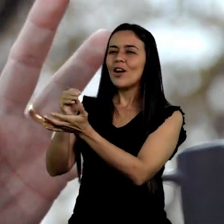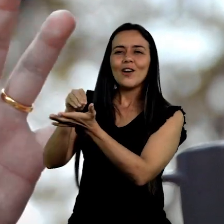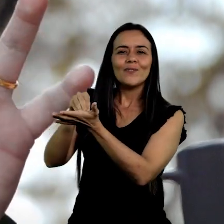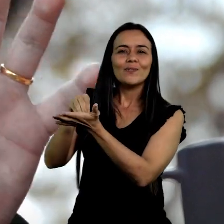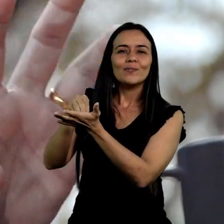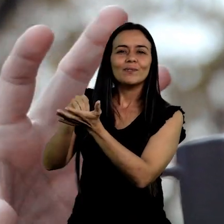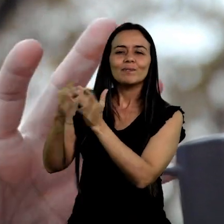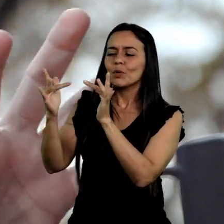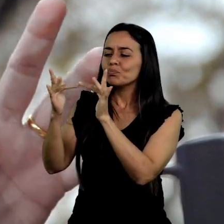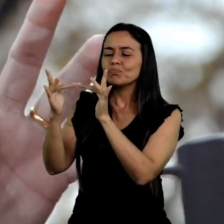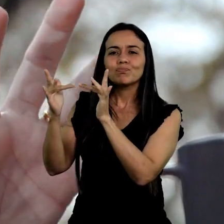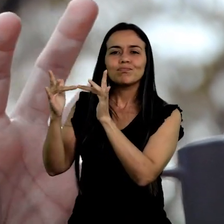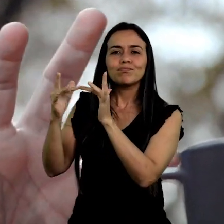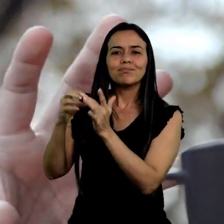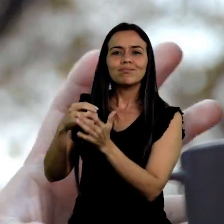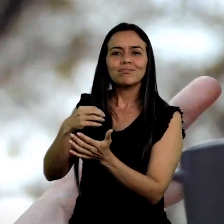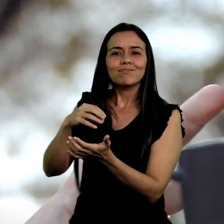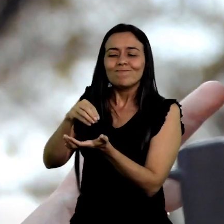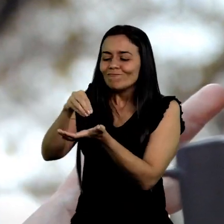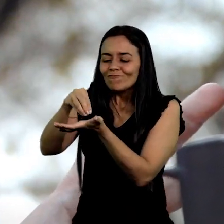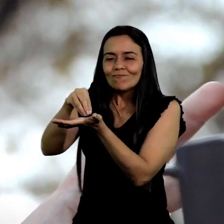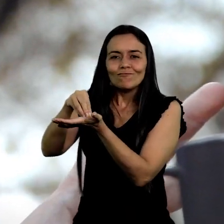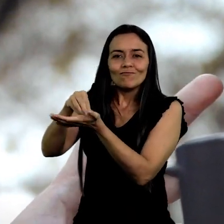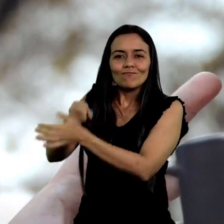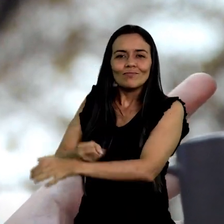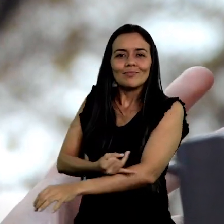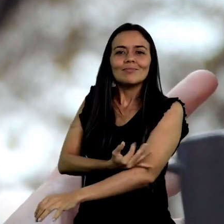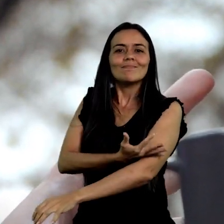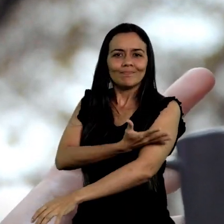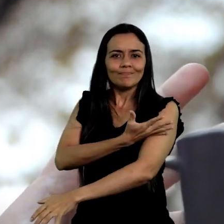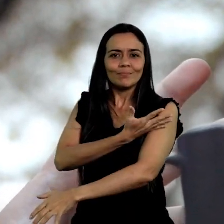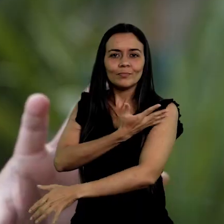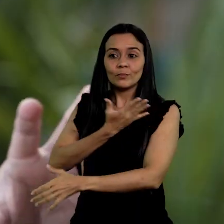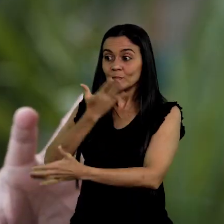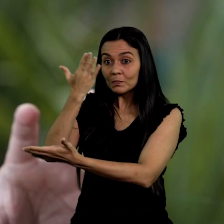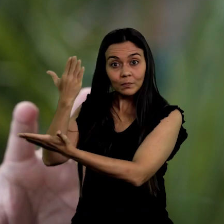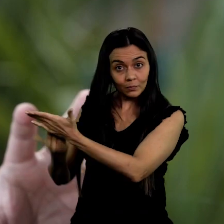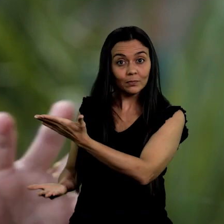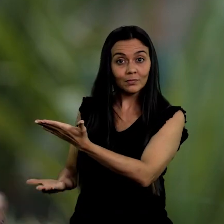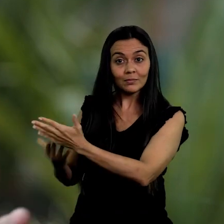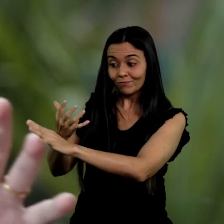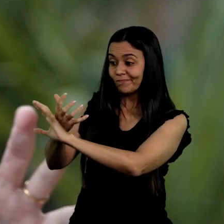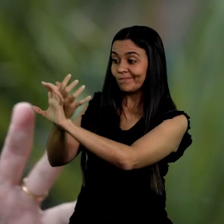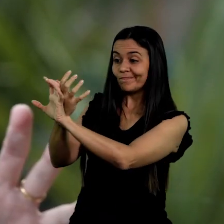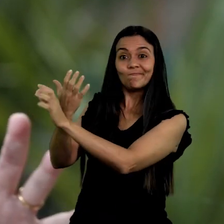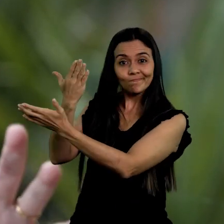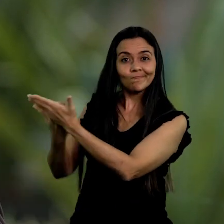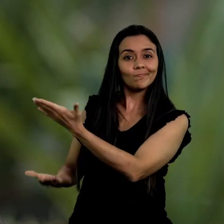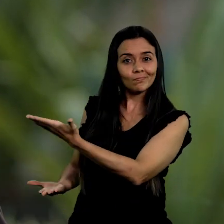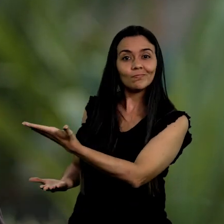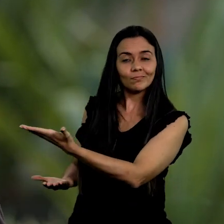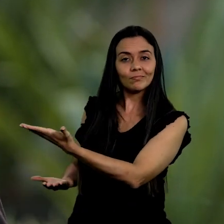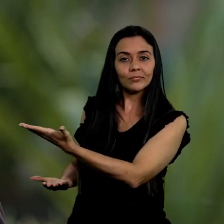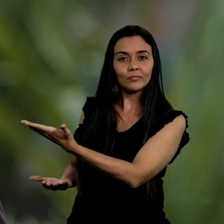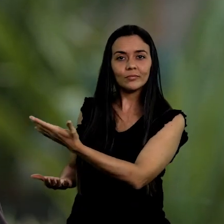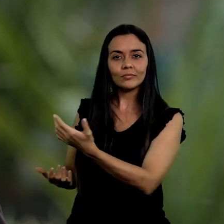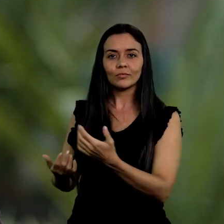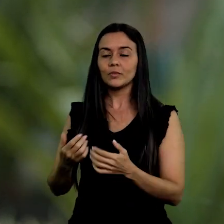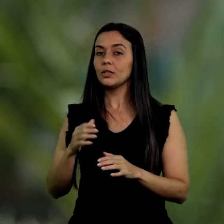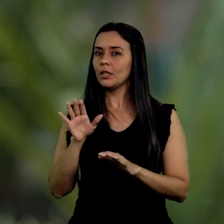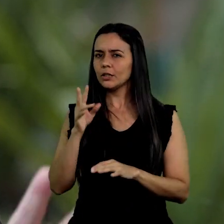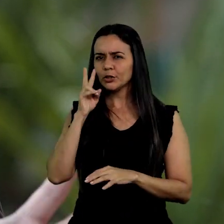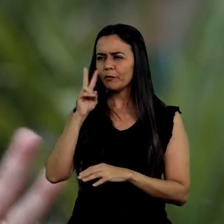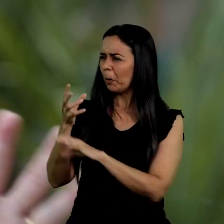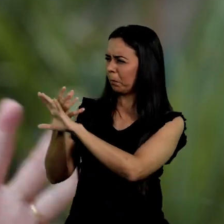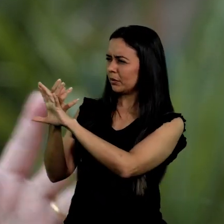perde algumas dicas sociais da comunicação não verbal da pessoa, né? Então, às vezes a pessoa está lá no vídeo e você não está vendo a